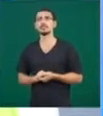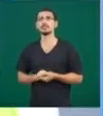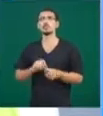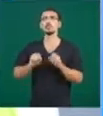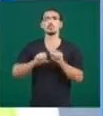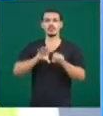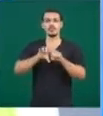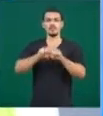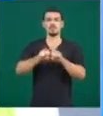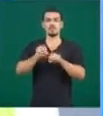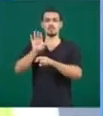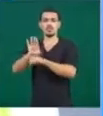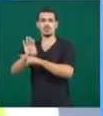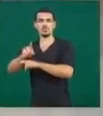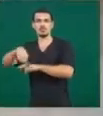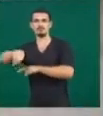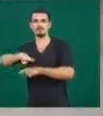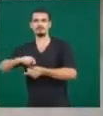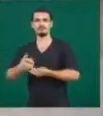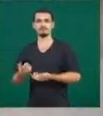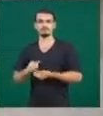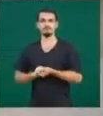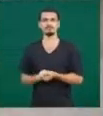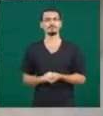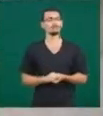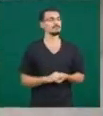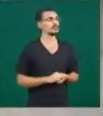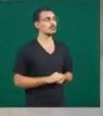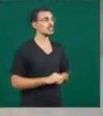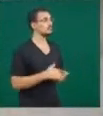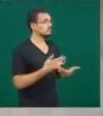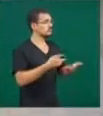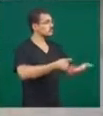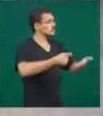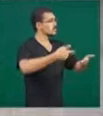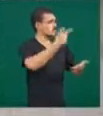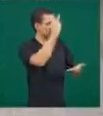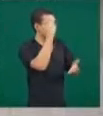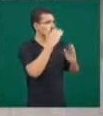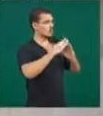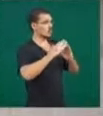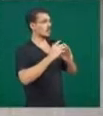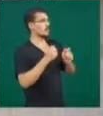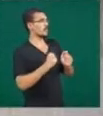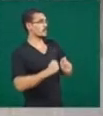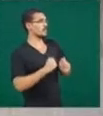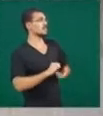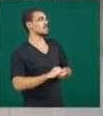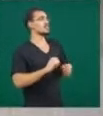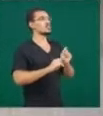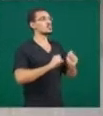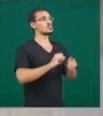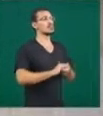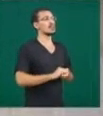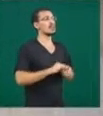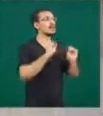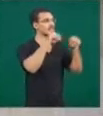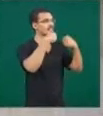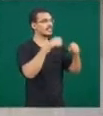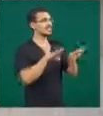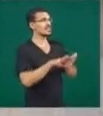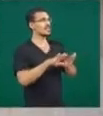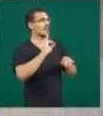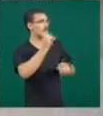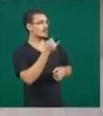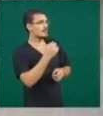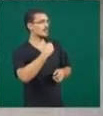capacitadas a ajudá-los a mudar. Sem dúvida, é importante isso. Alessandra, reforça o convite para quem está em casa para participar amanhã, uma atividade, inclusive aproveitando esse calorão danado